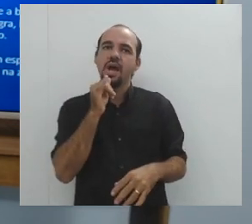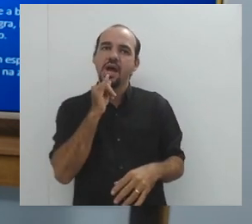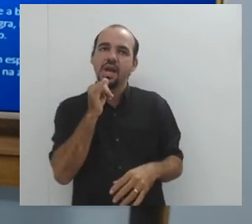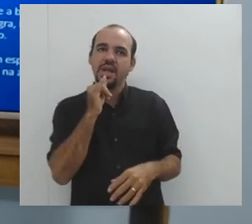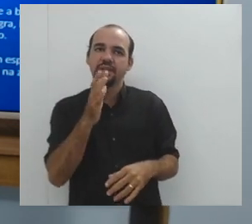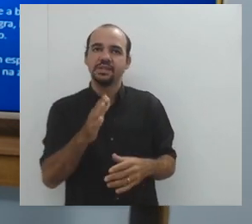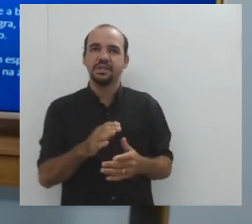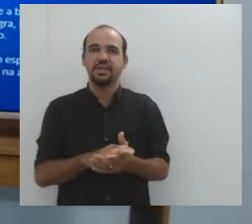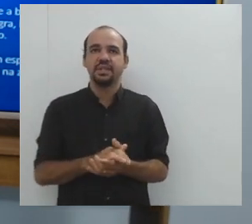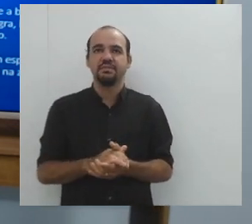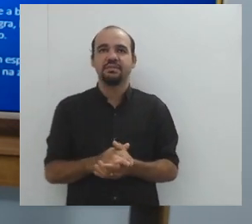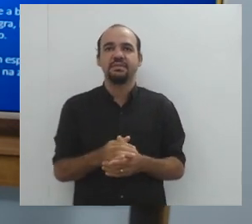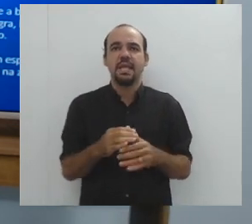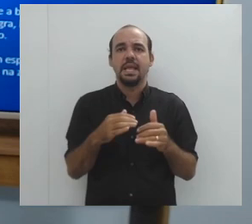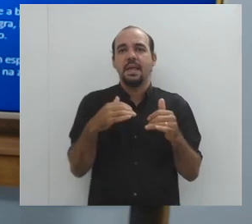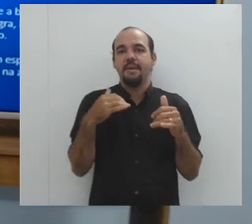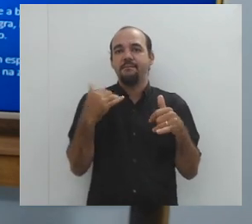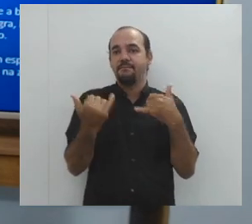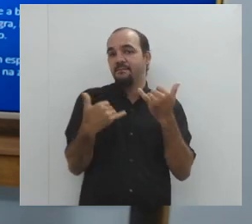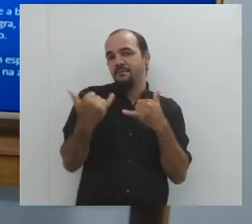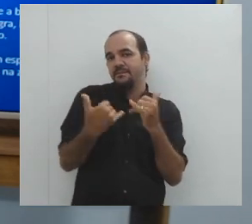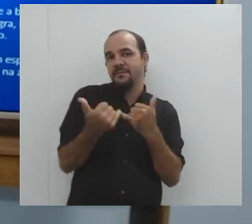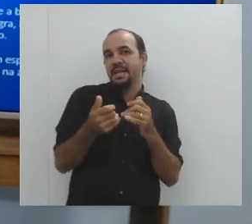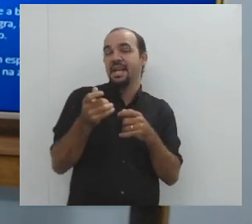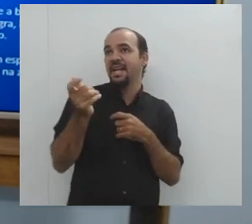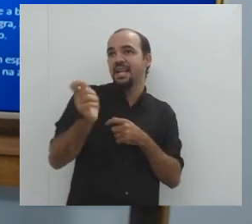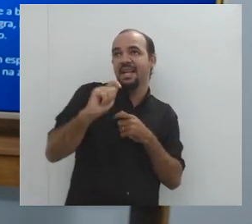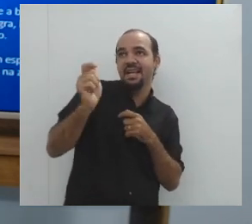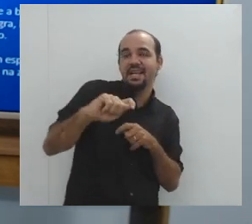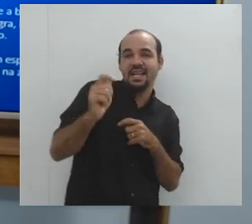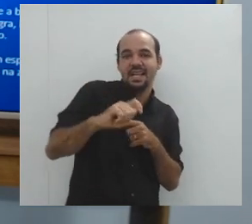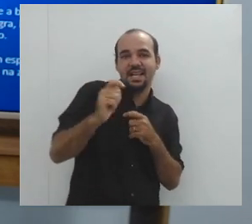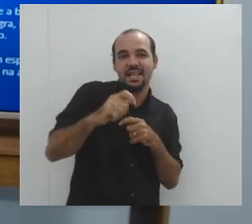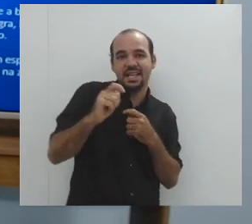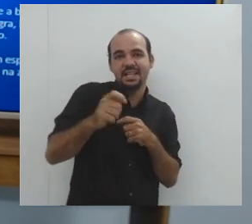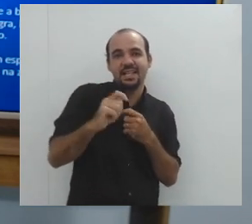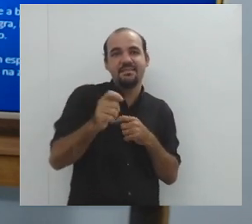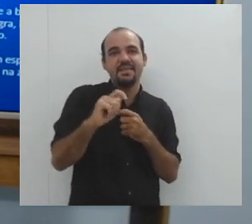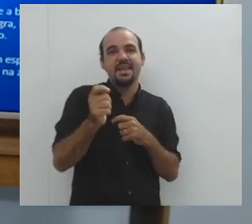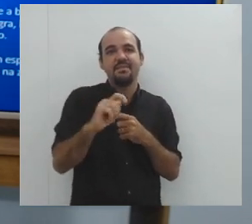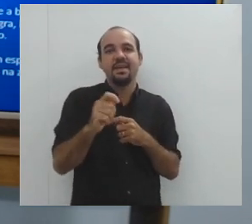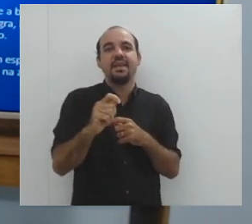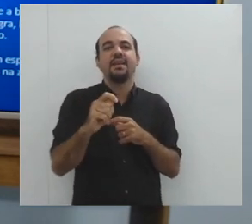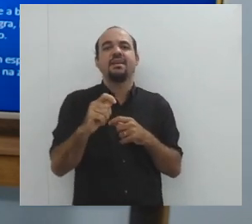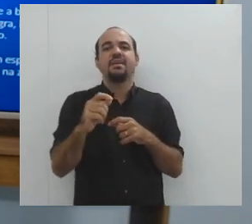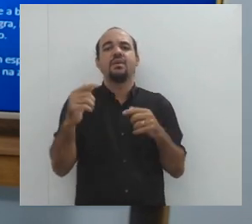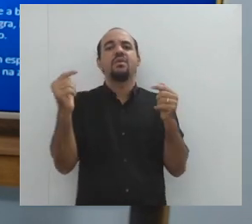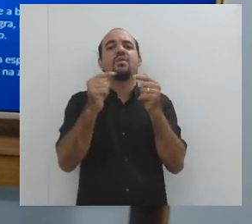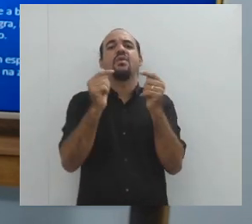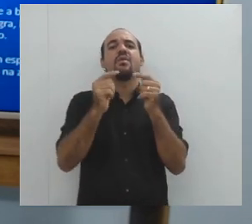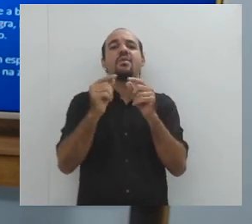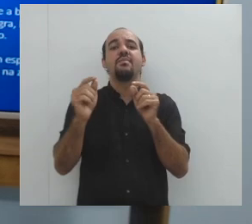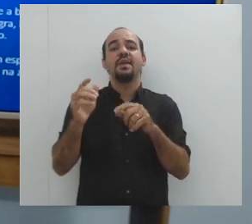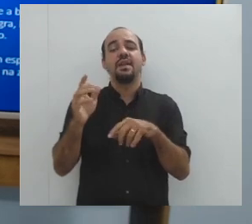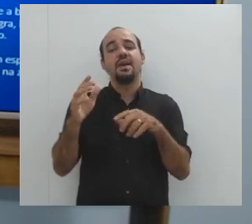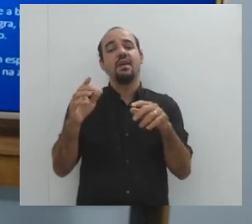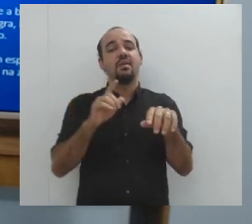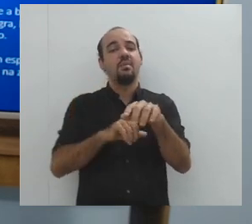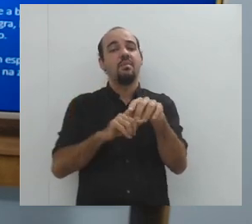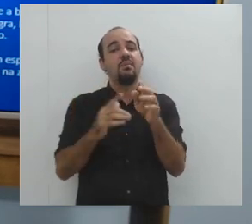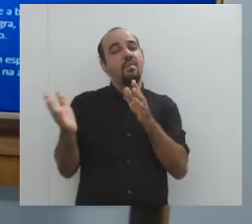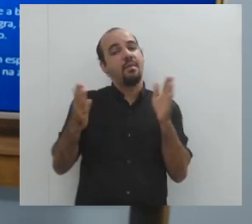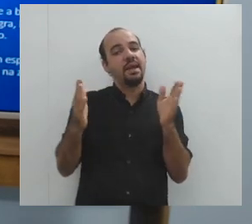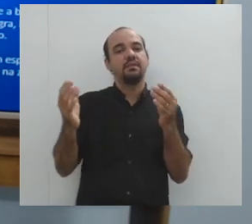vai brincar de pipa. Eles vão brincar de pipa numa época que estiver ventando, né? Pela